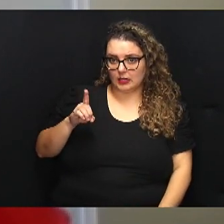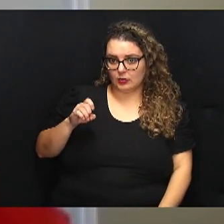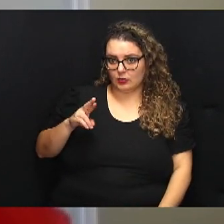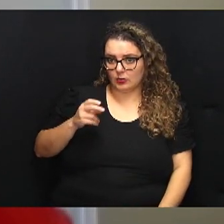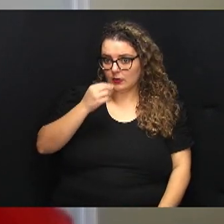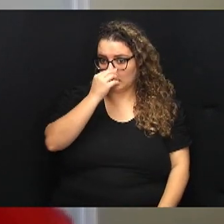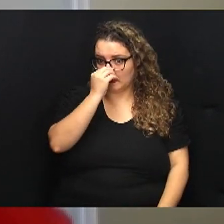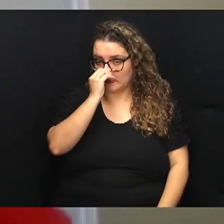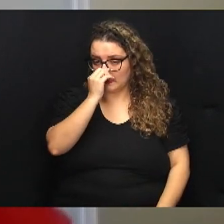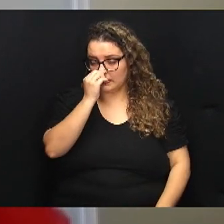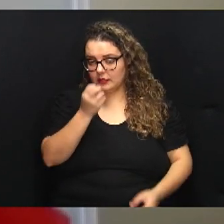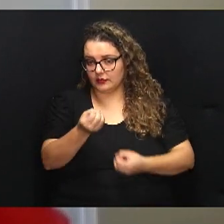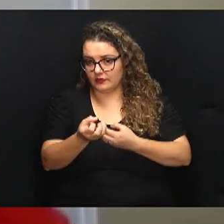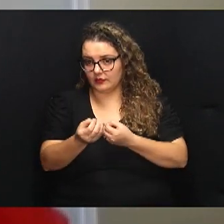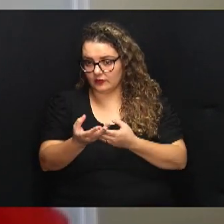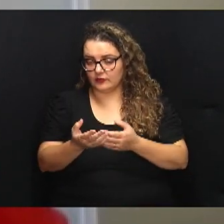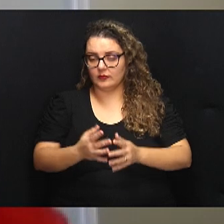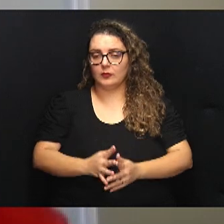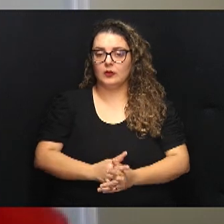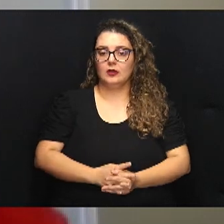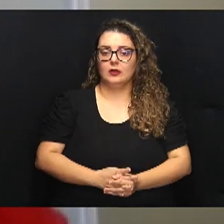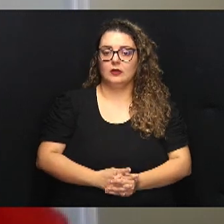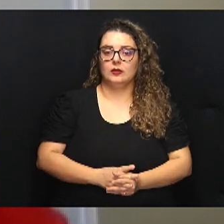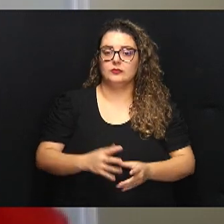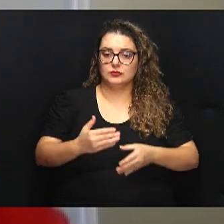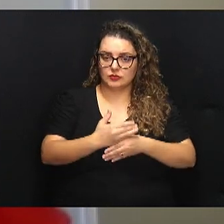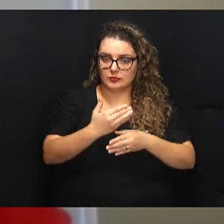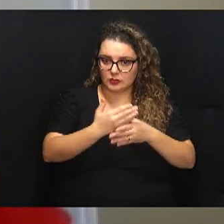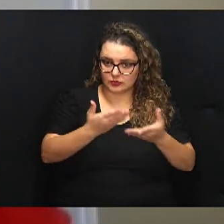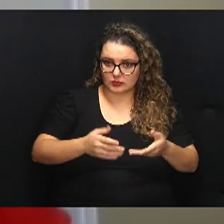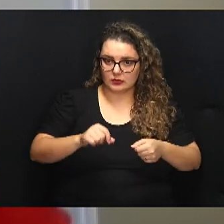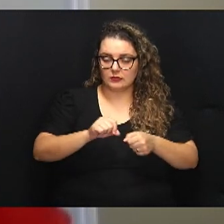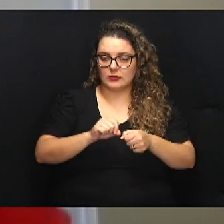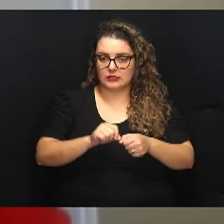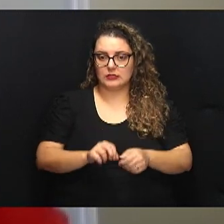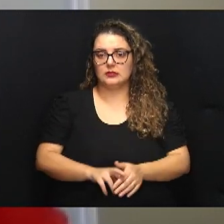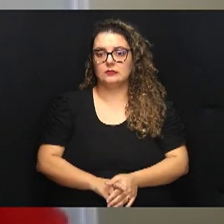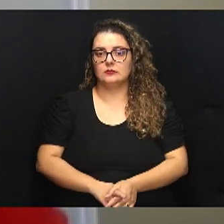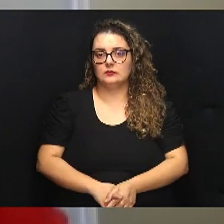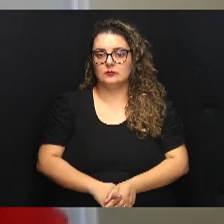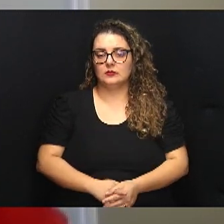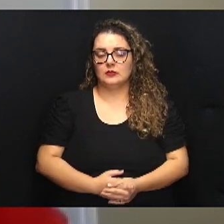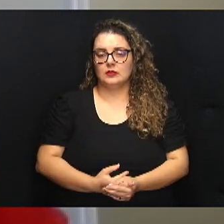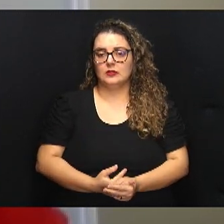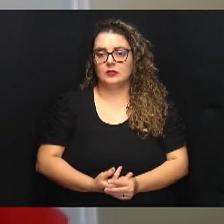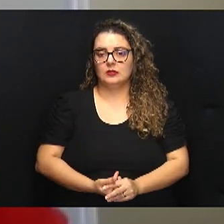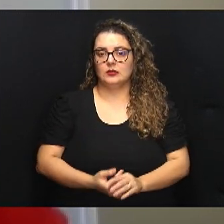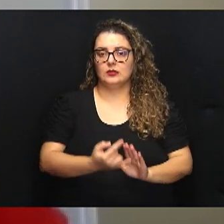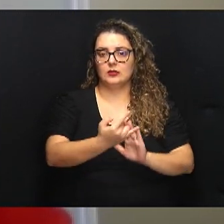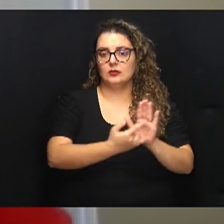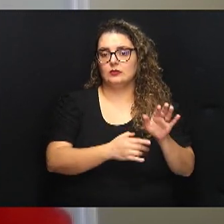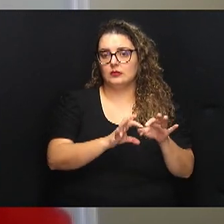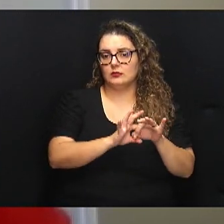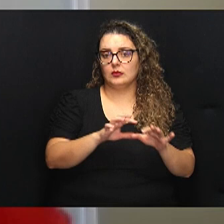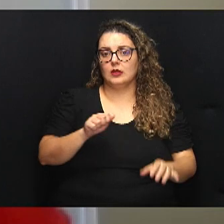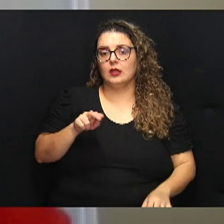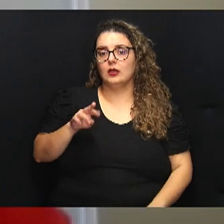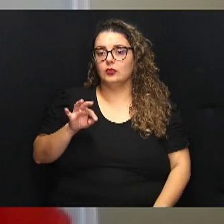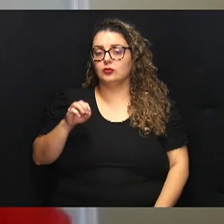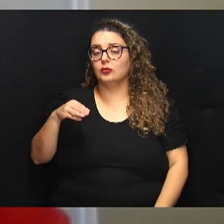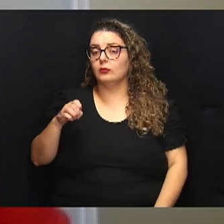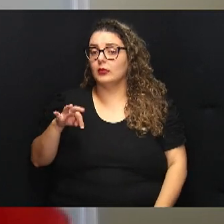informando sobre o seu empreendimento e o licenciamento é automático,